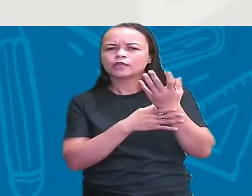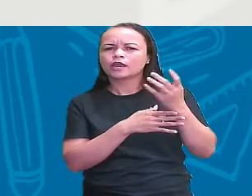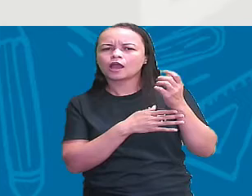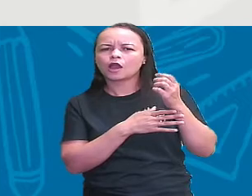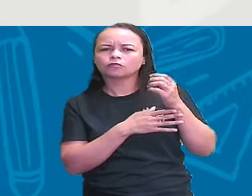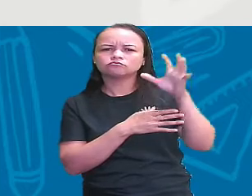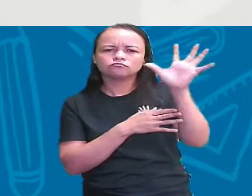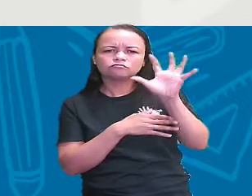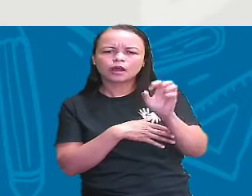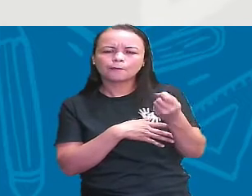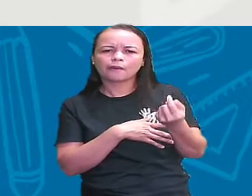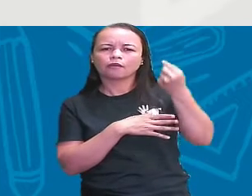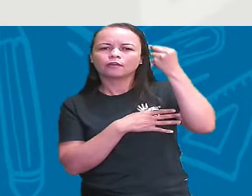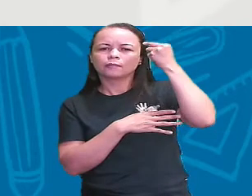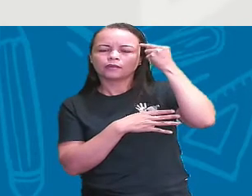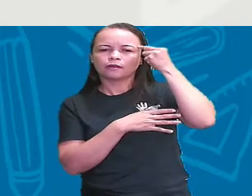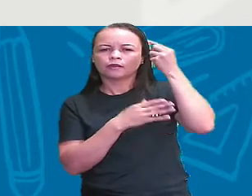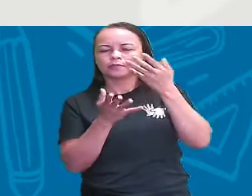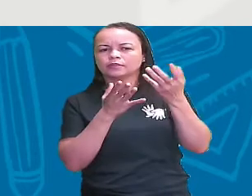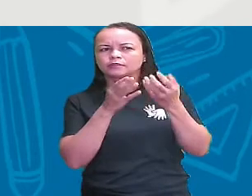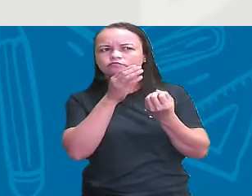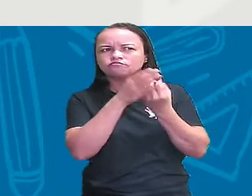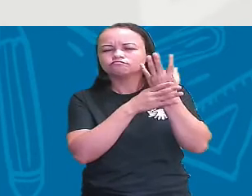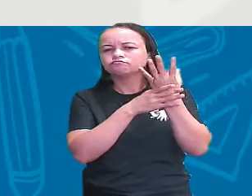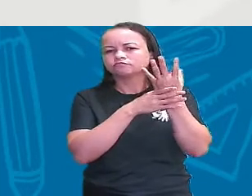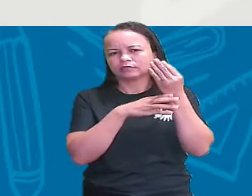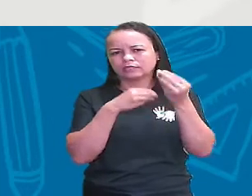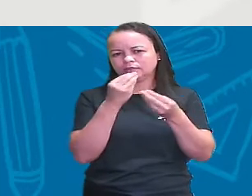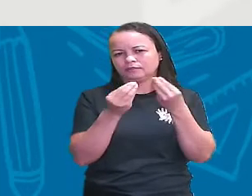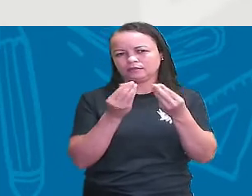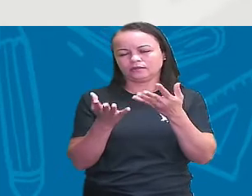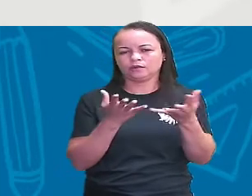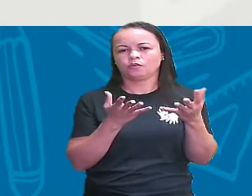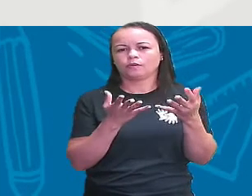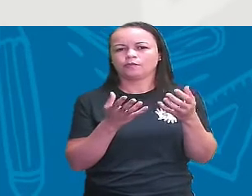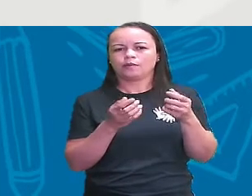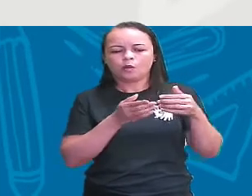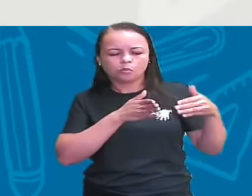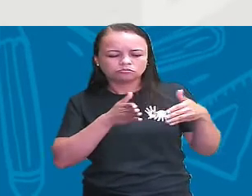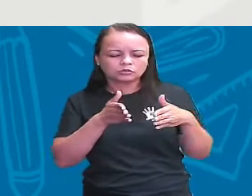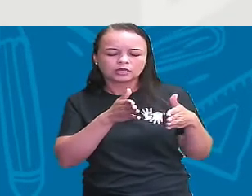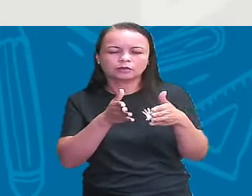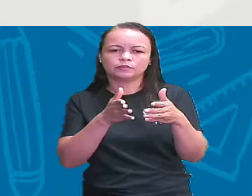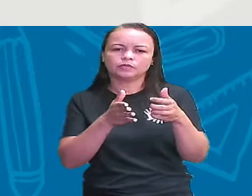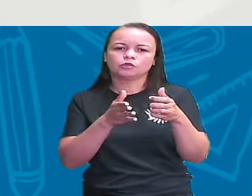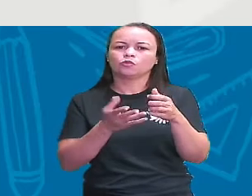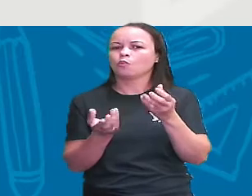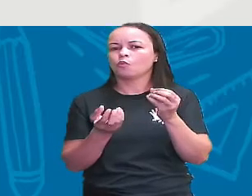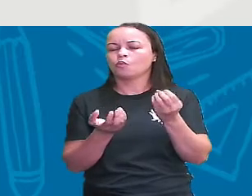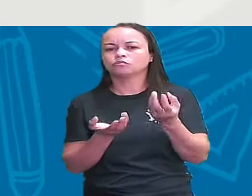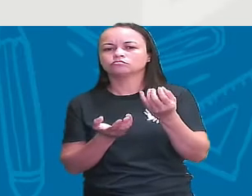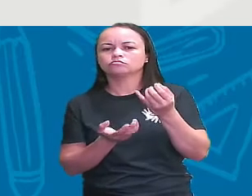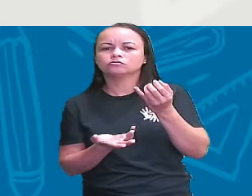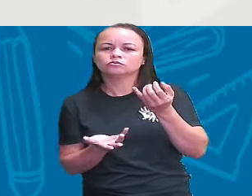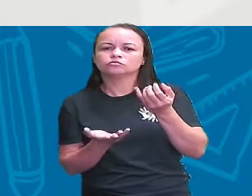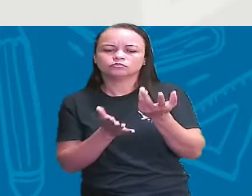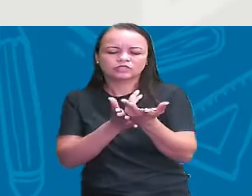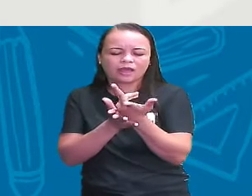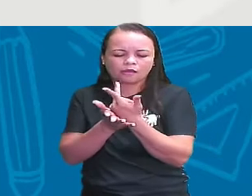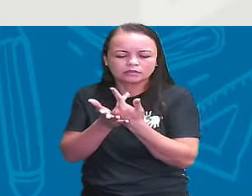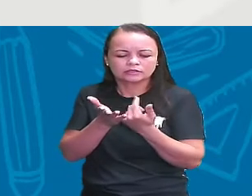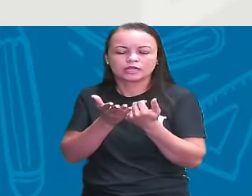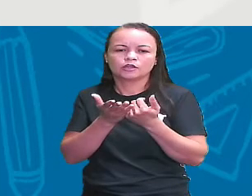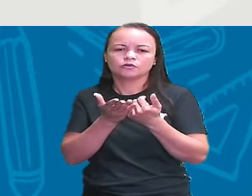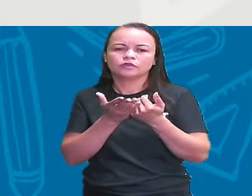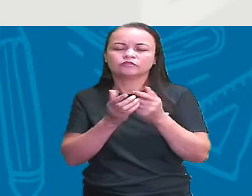mapas mentais. A gente cria um mapa, um trajeto, um desenho que faça com que lembre